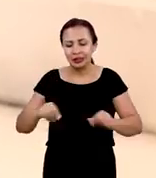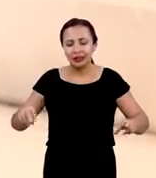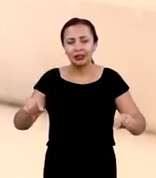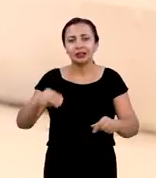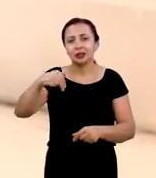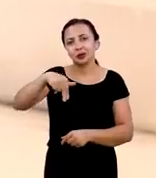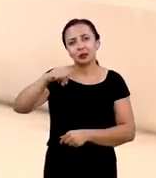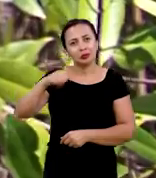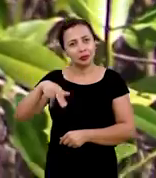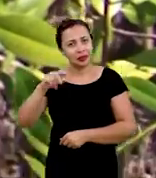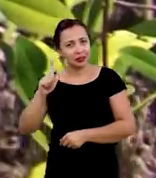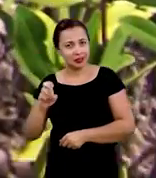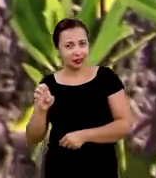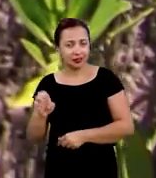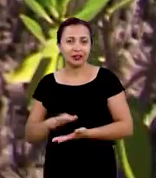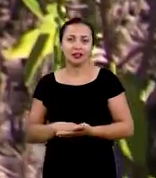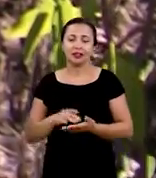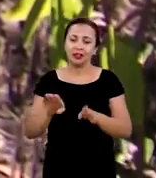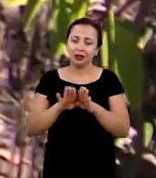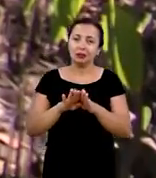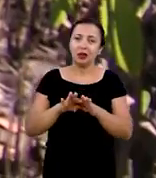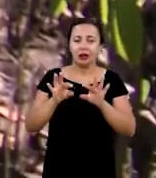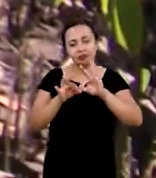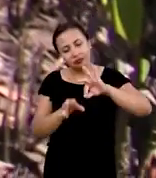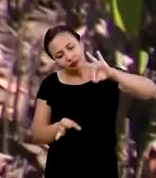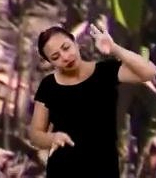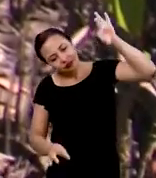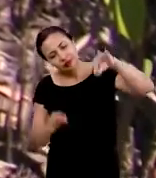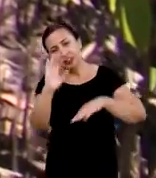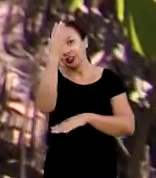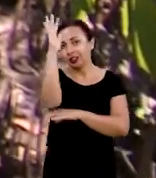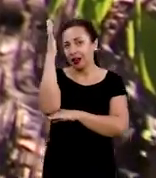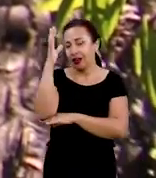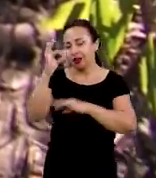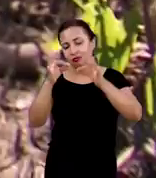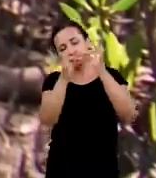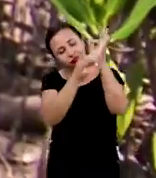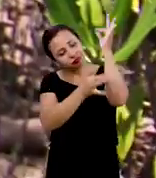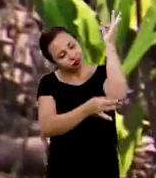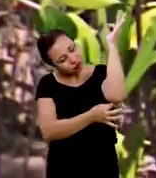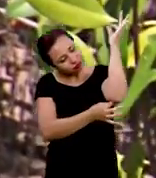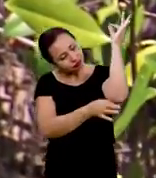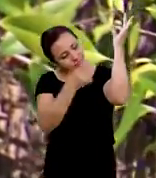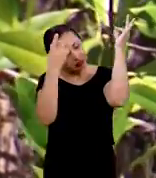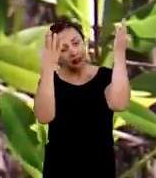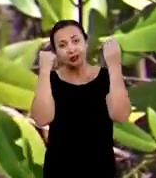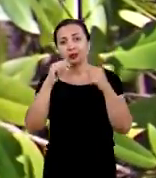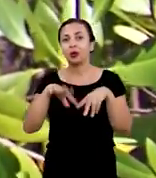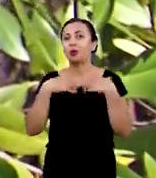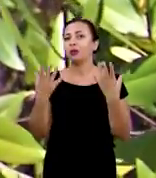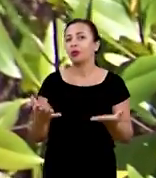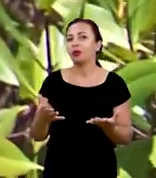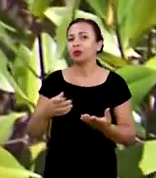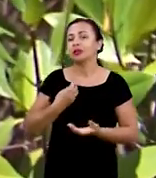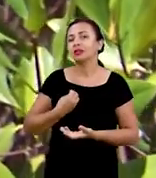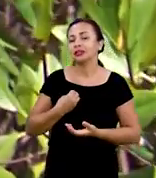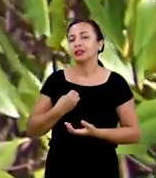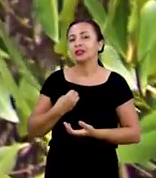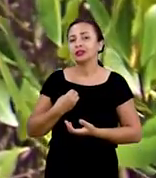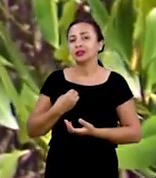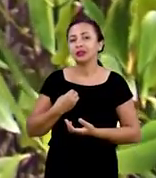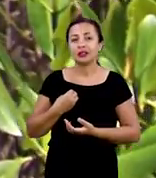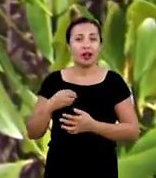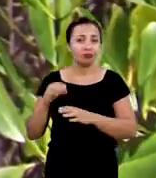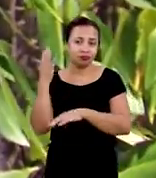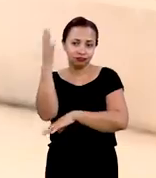do manguezal. E também a gente faz as medidas das árvores. Então, medindo as árvores, a gente consegue saber qual é o estoque de carbono na